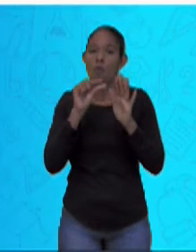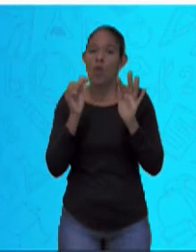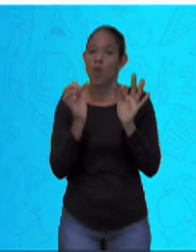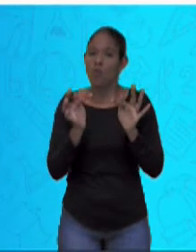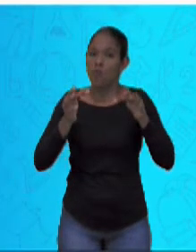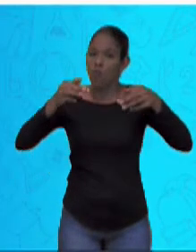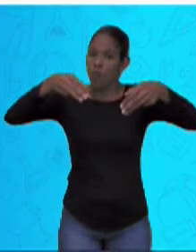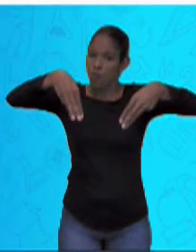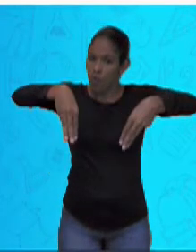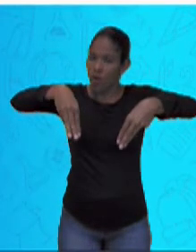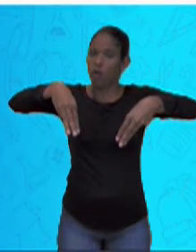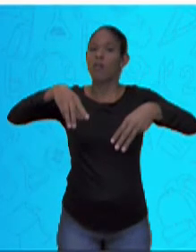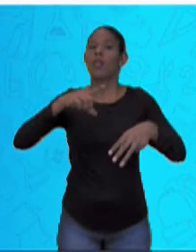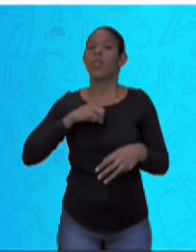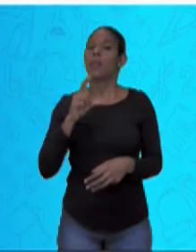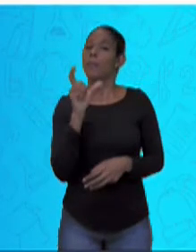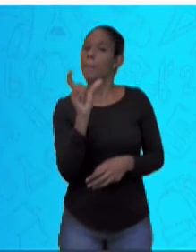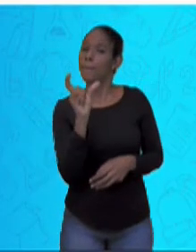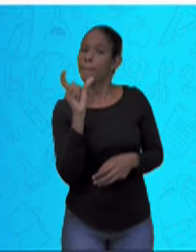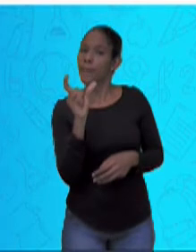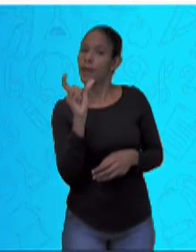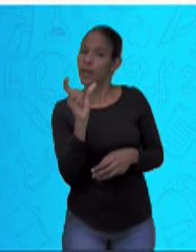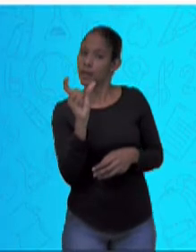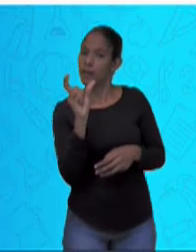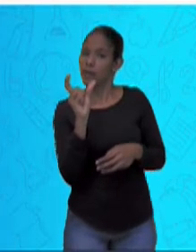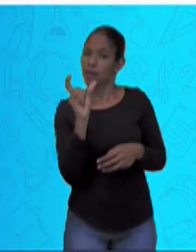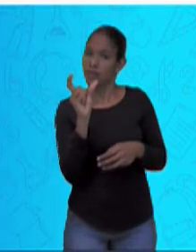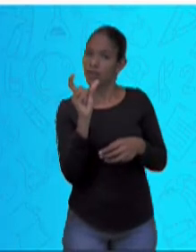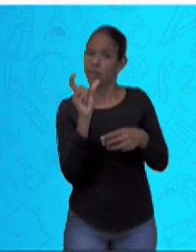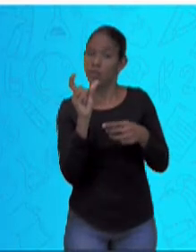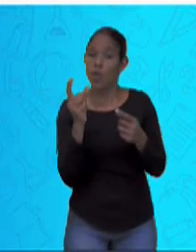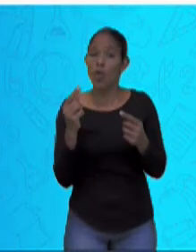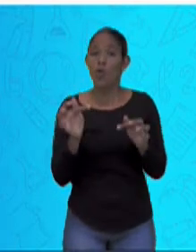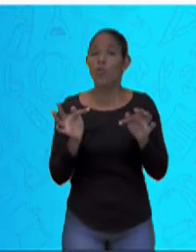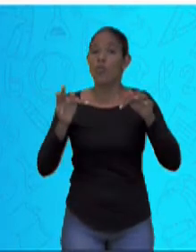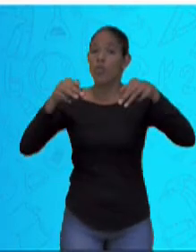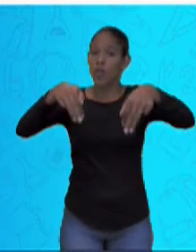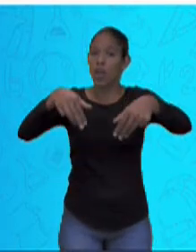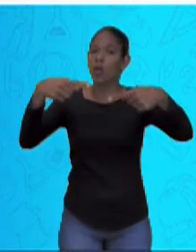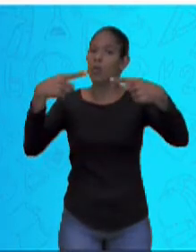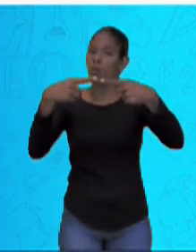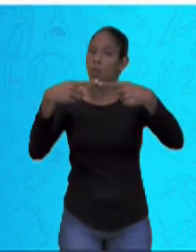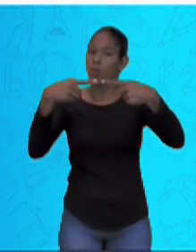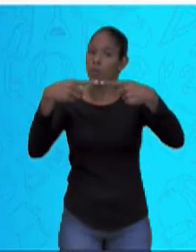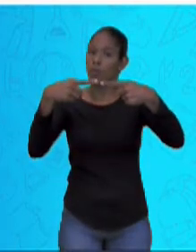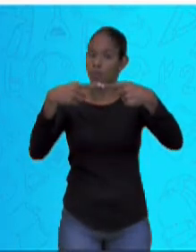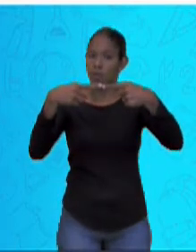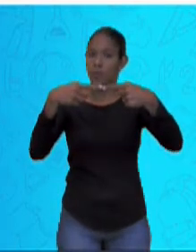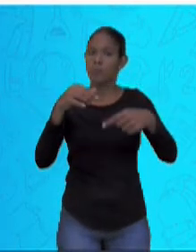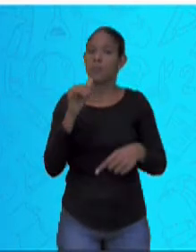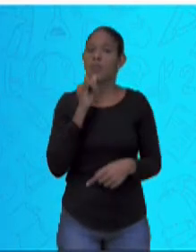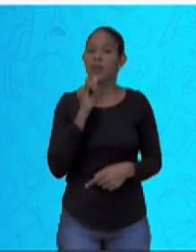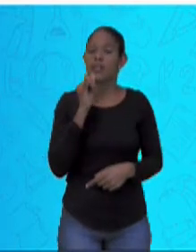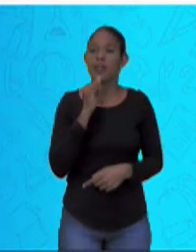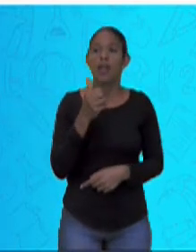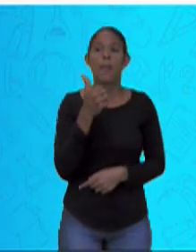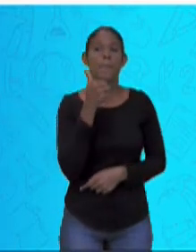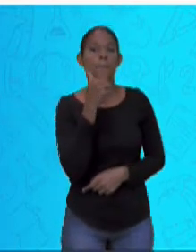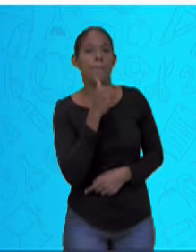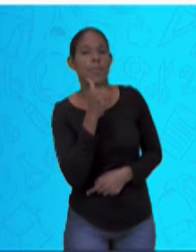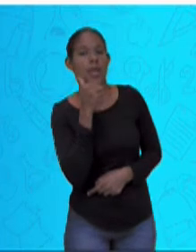palavras cujas terminações combinam entre si, como é o caso de